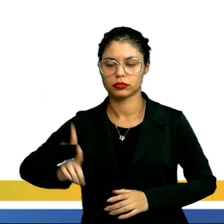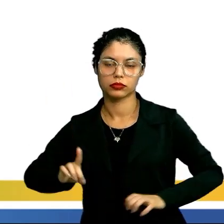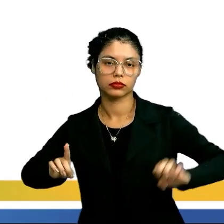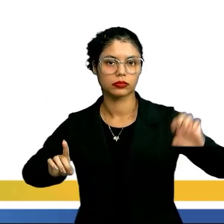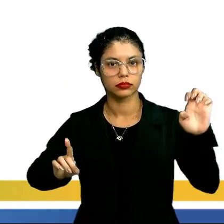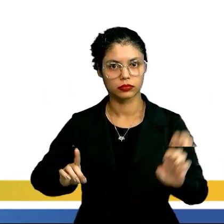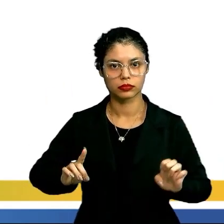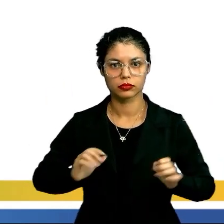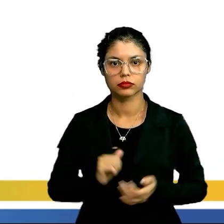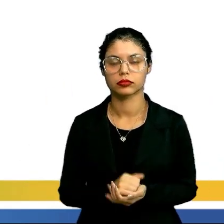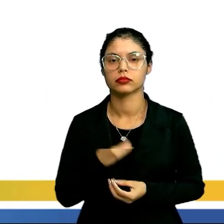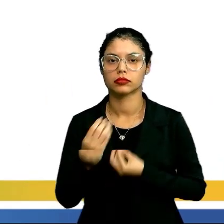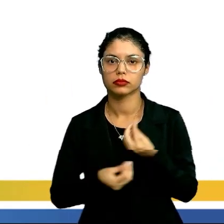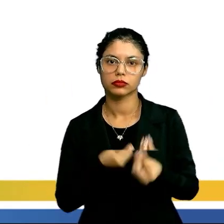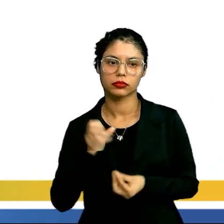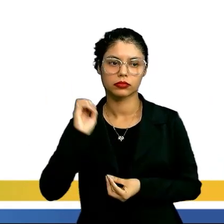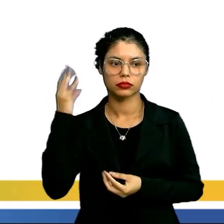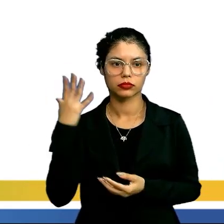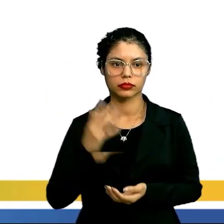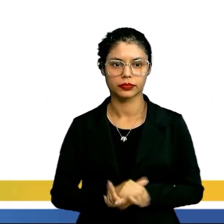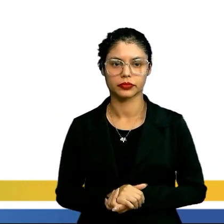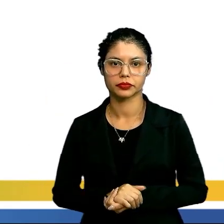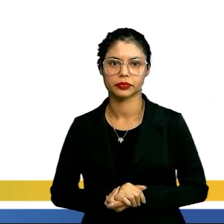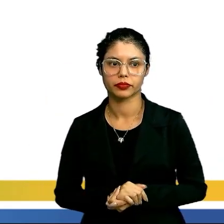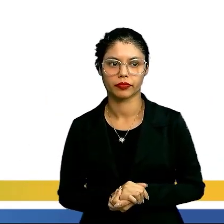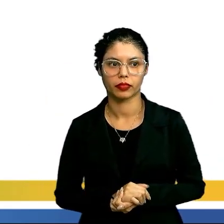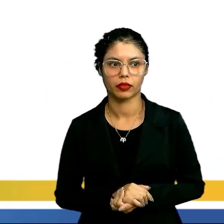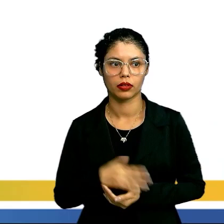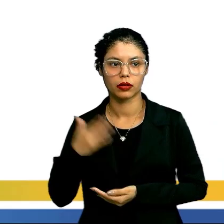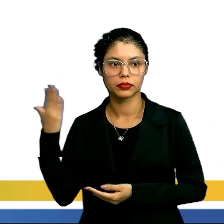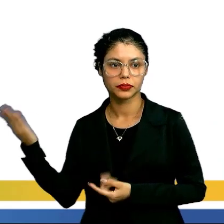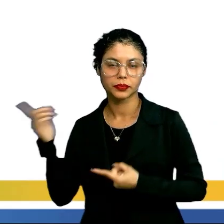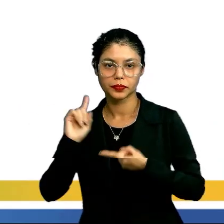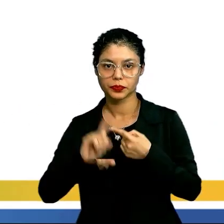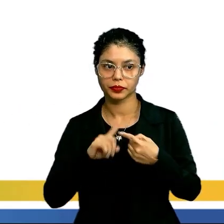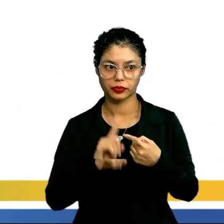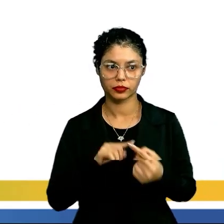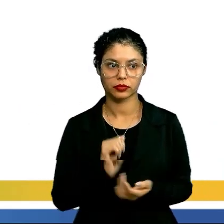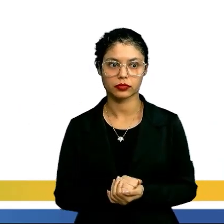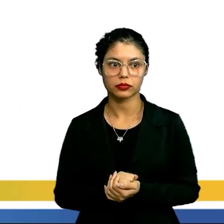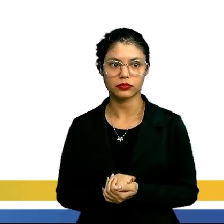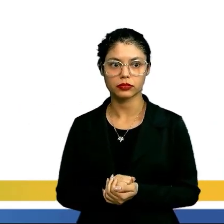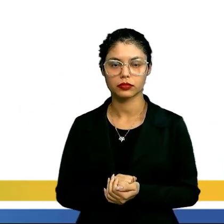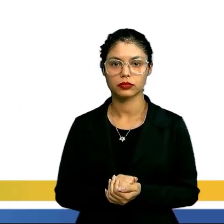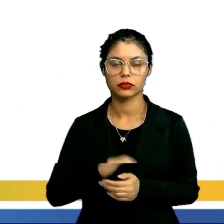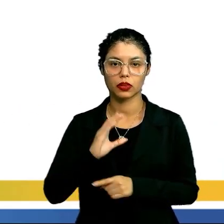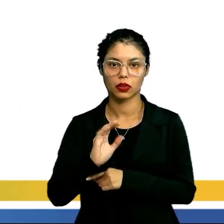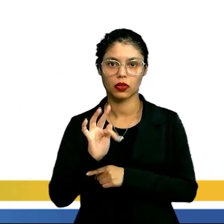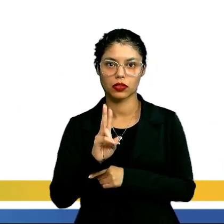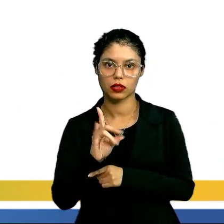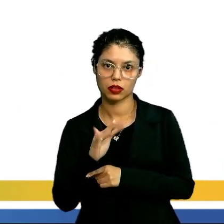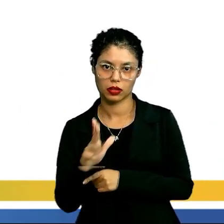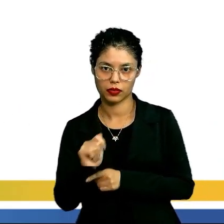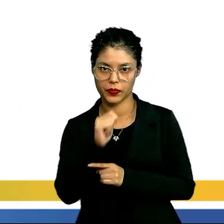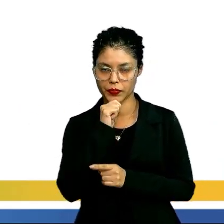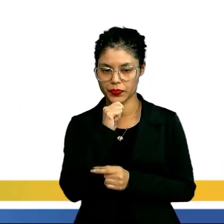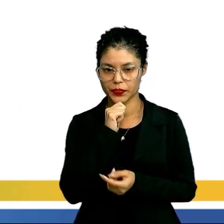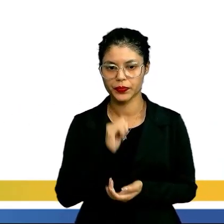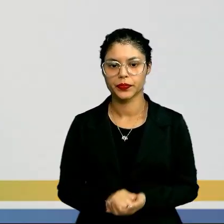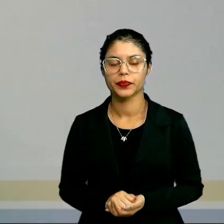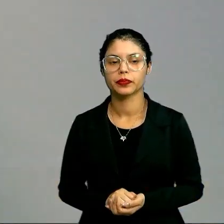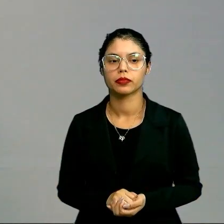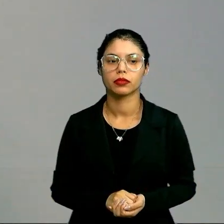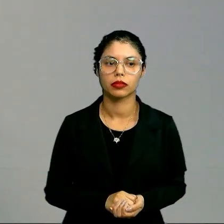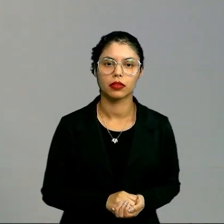é para a esquerda. Então como que isso funciona? Vamos ver. O primeiro fator é o fator concentração. O fator concentração,